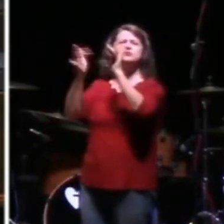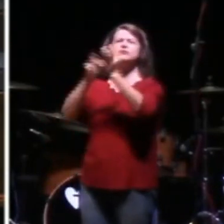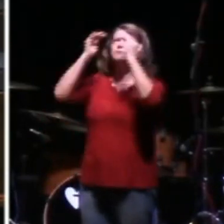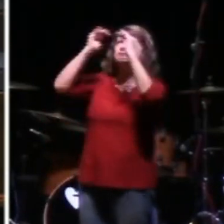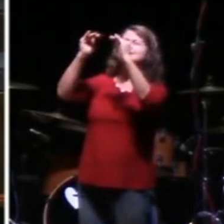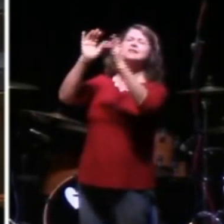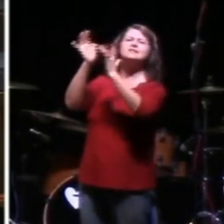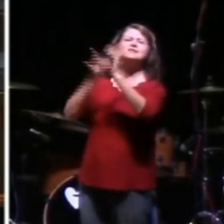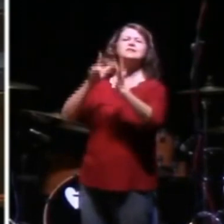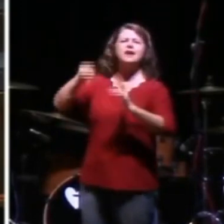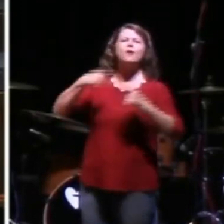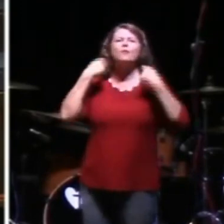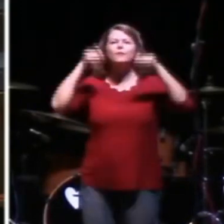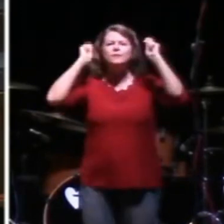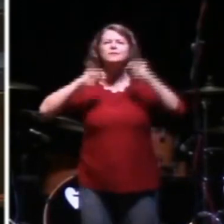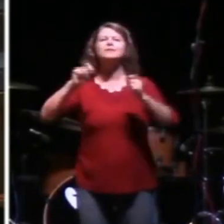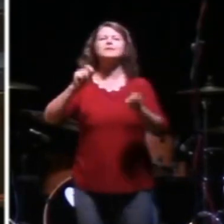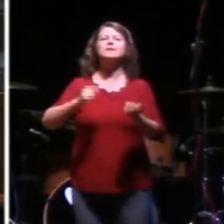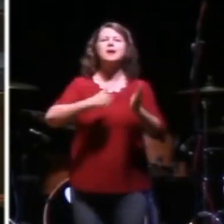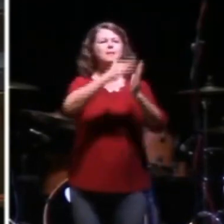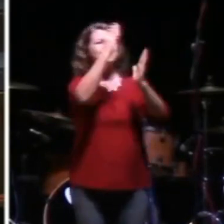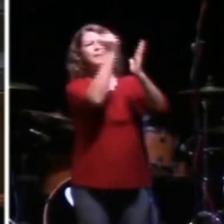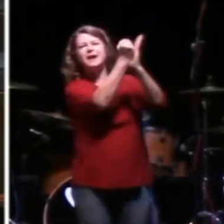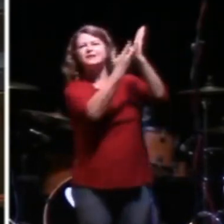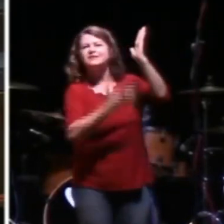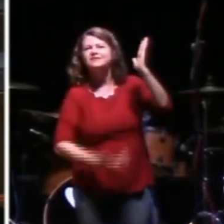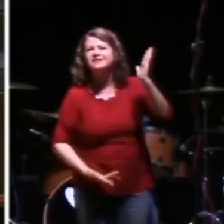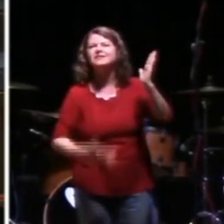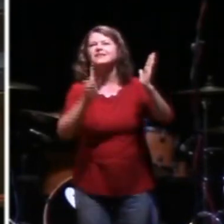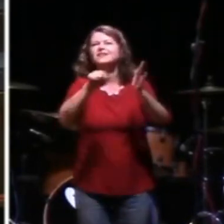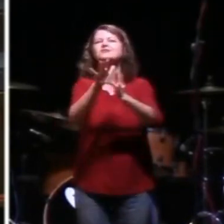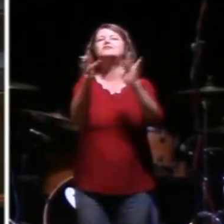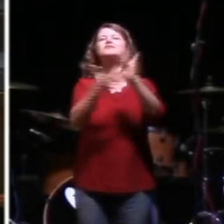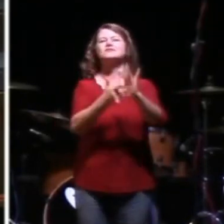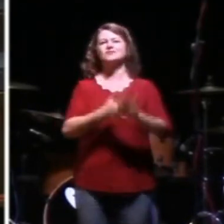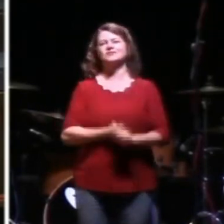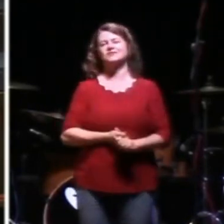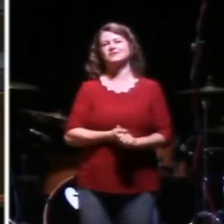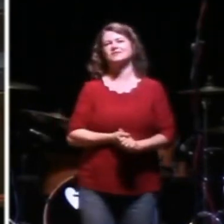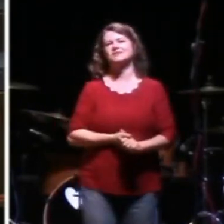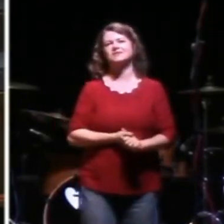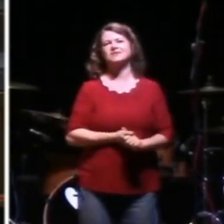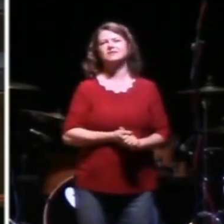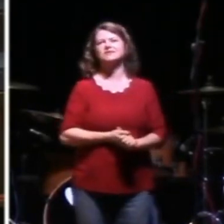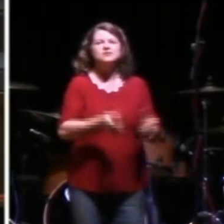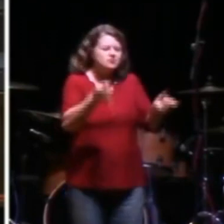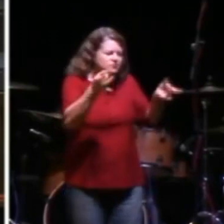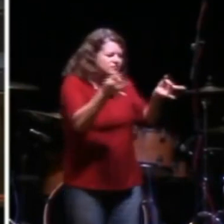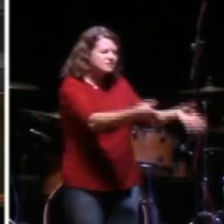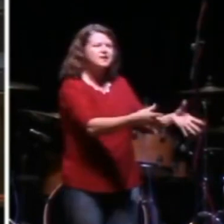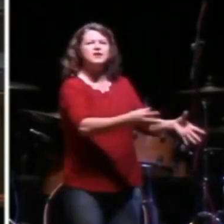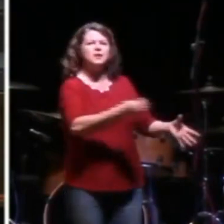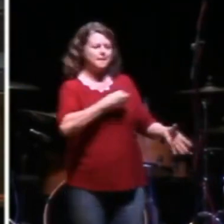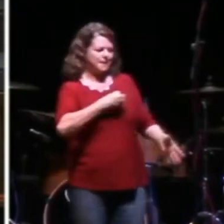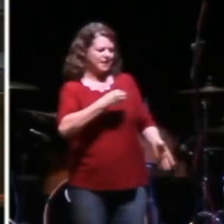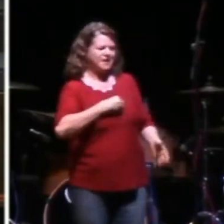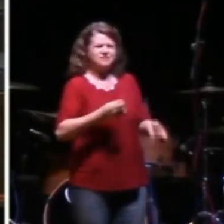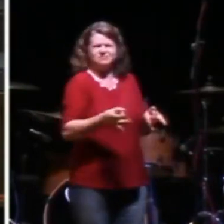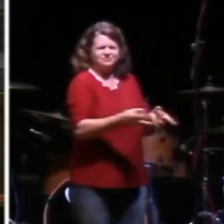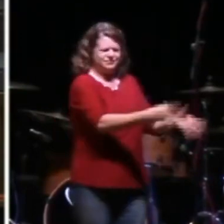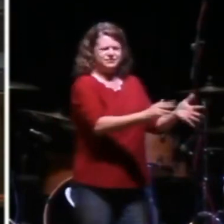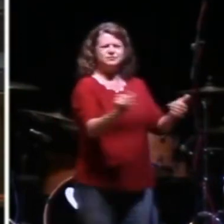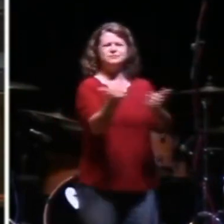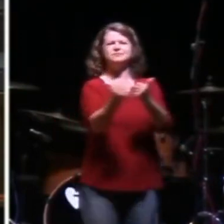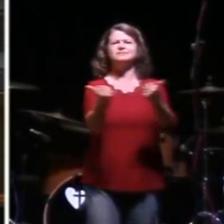páscoa e lançando fora pois os e-mail suplemento velho revestido de tudo que é